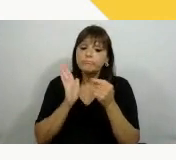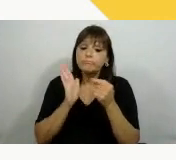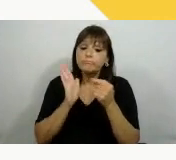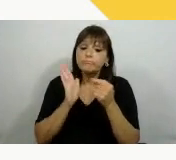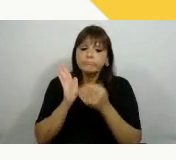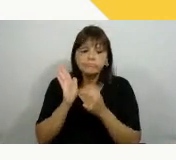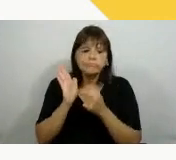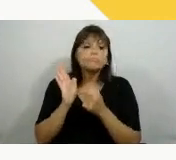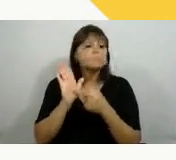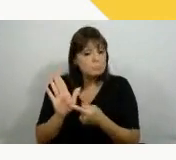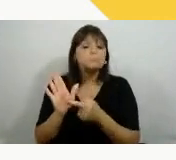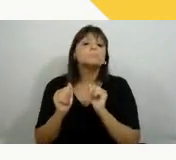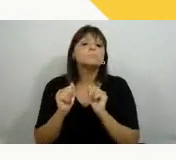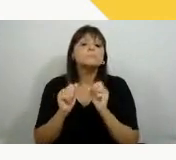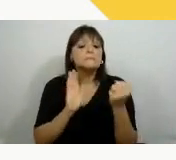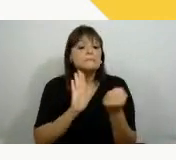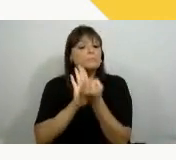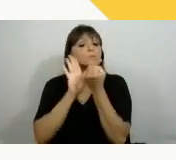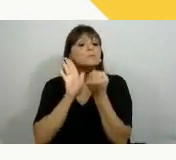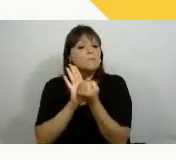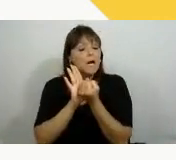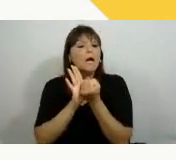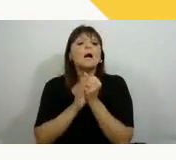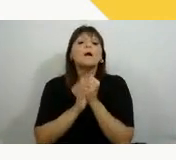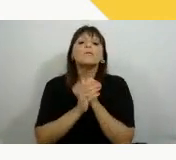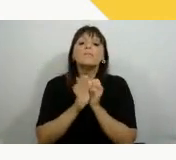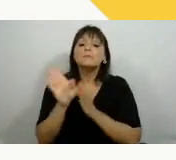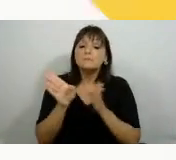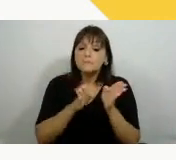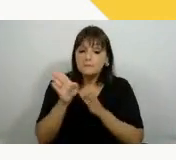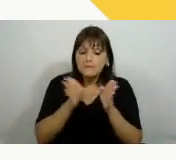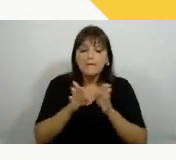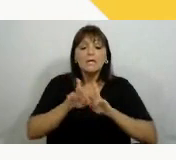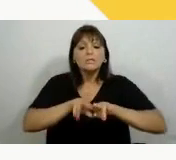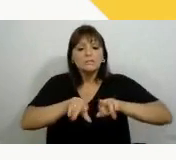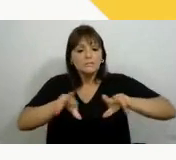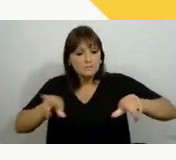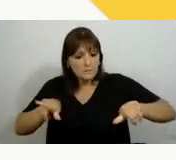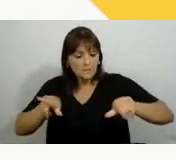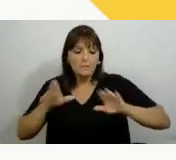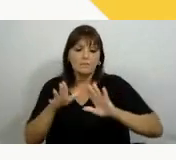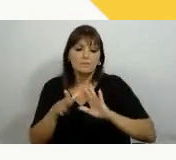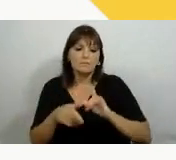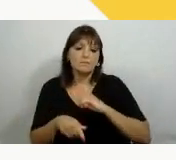diversidade. Então, eles foram priorizados, até para a gente não ficar com uma imagem imensa, né?